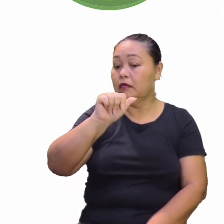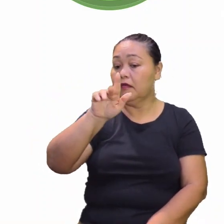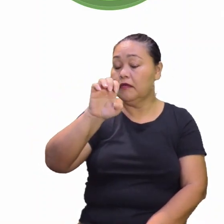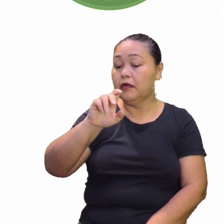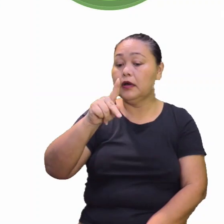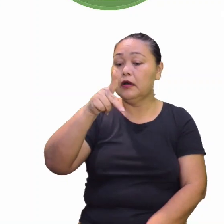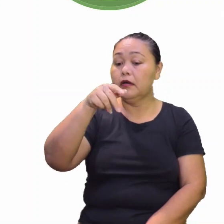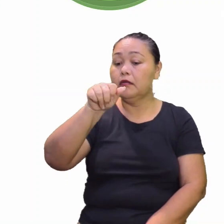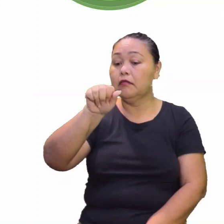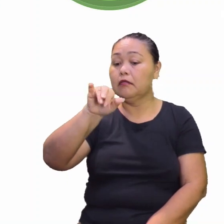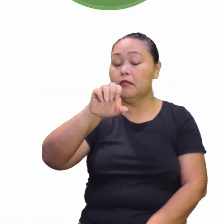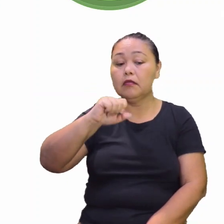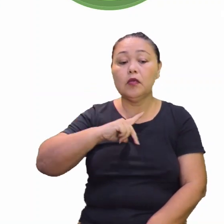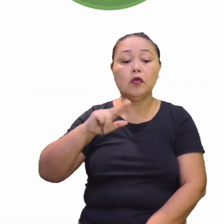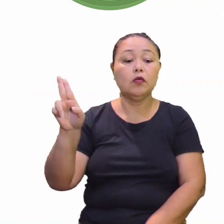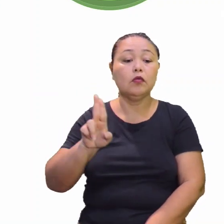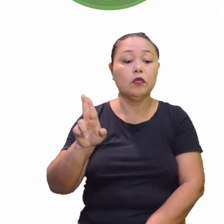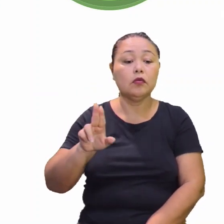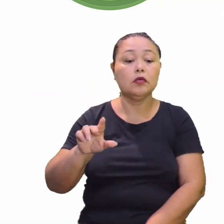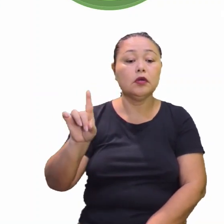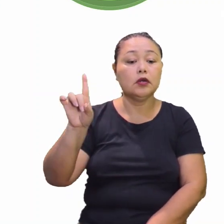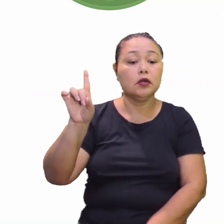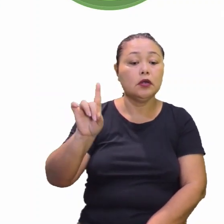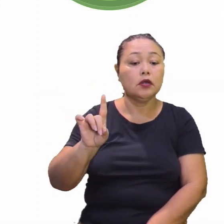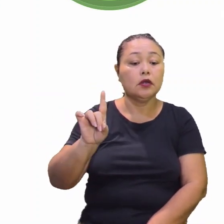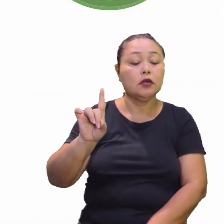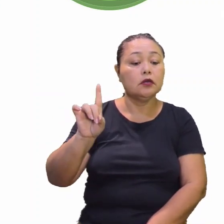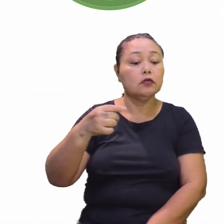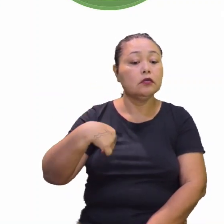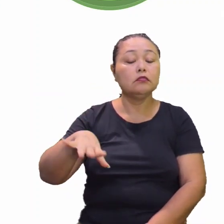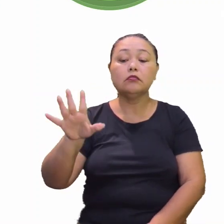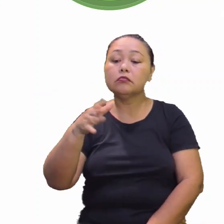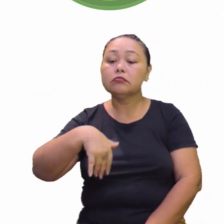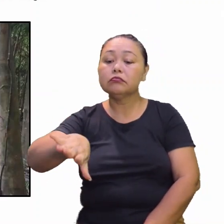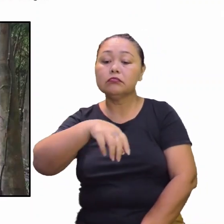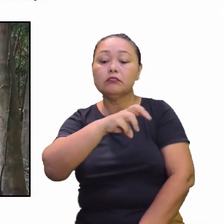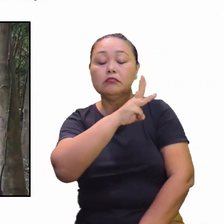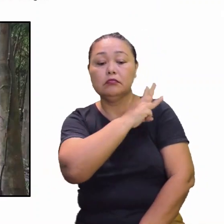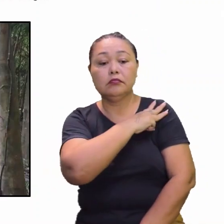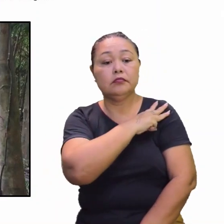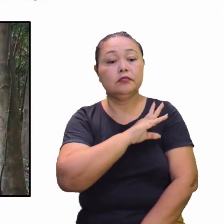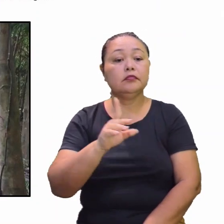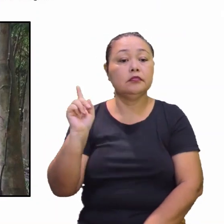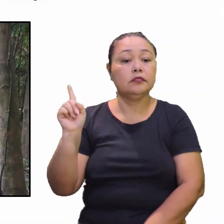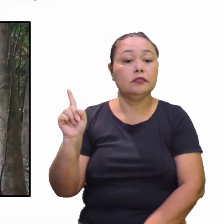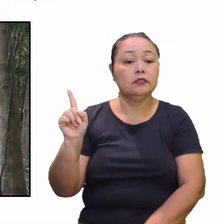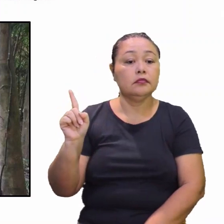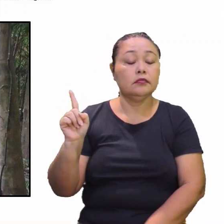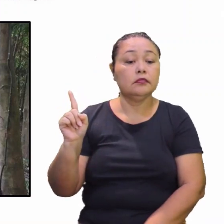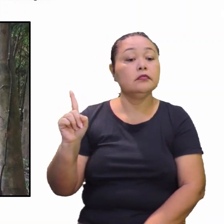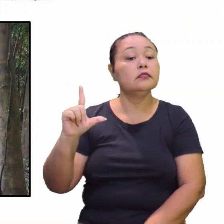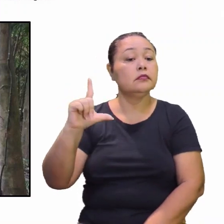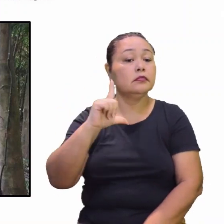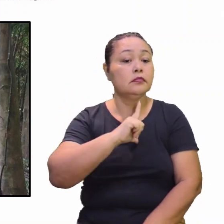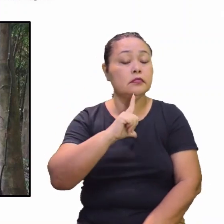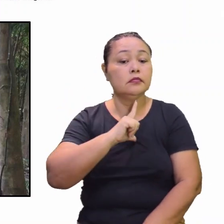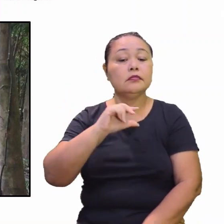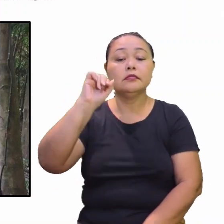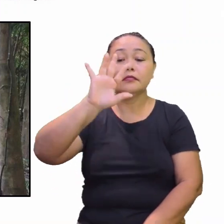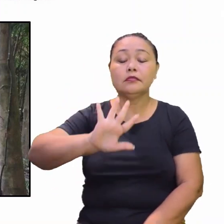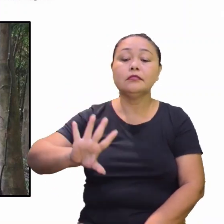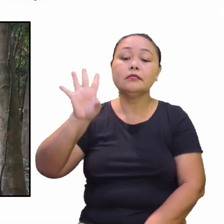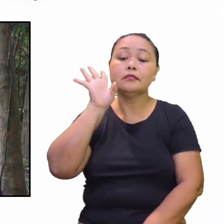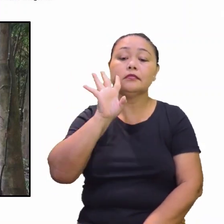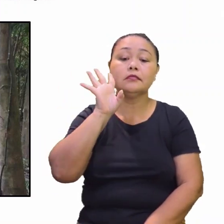isso aí. Professor Anésio, olha só, o pessoal do terceiro ano lá, legal. Nós temos aí, ó,